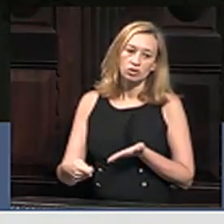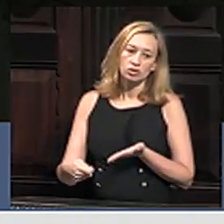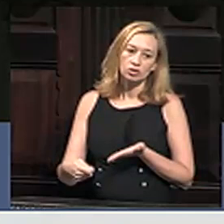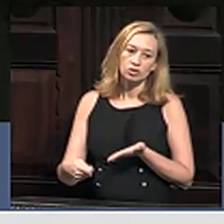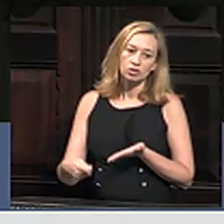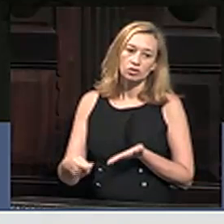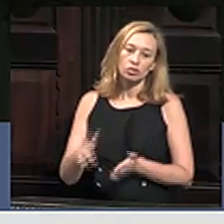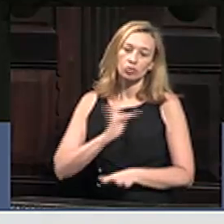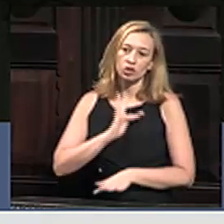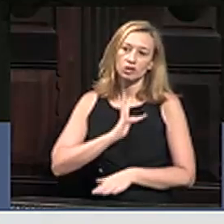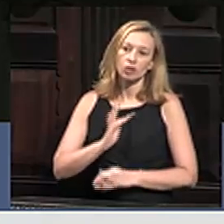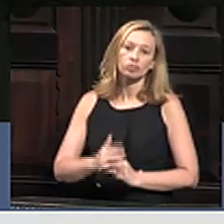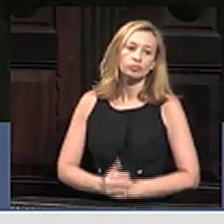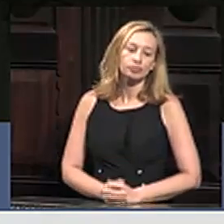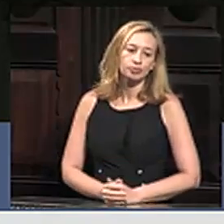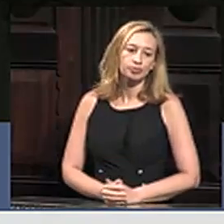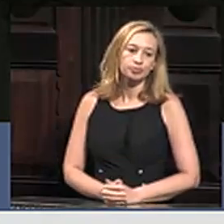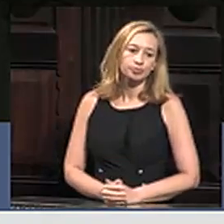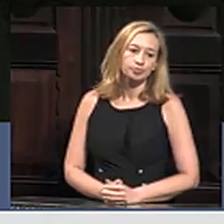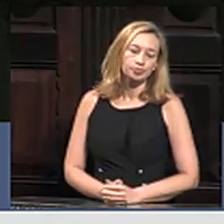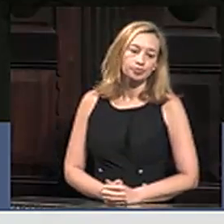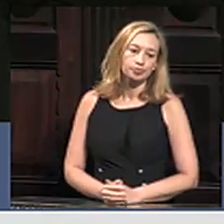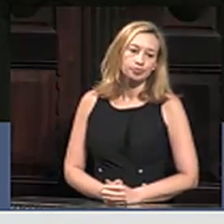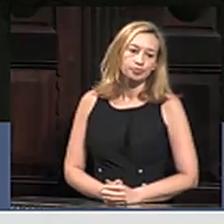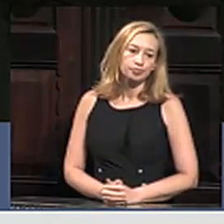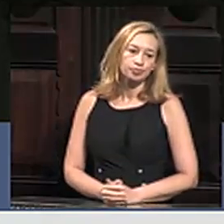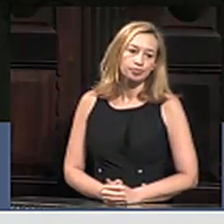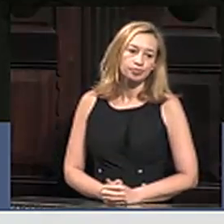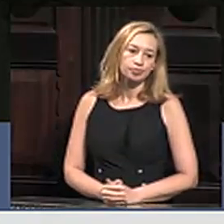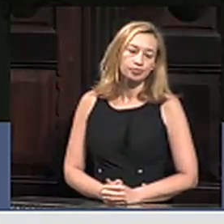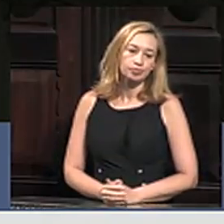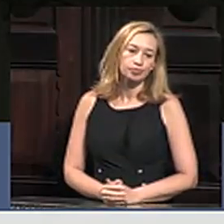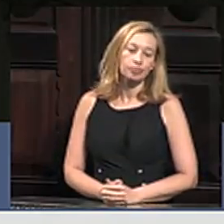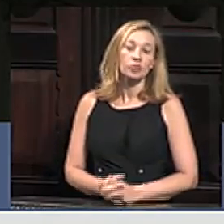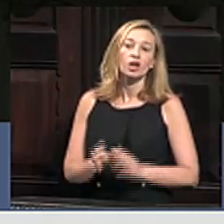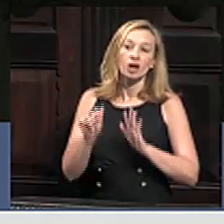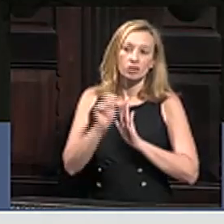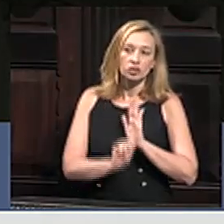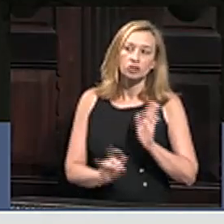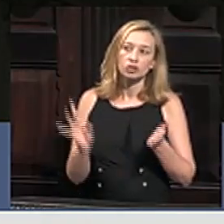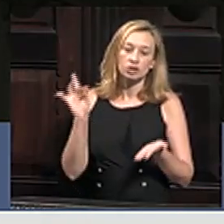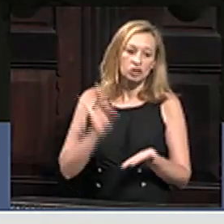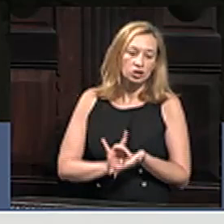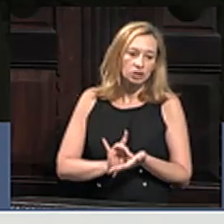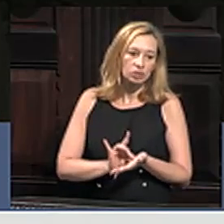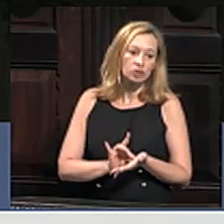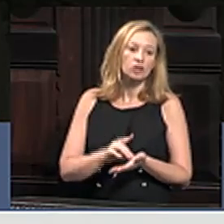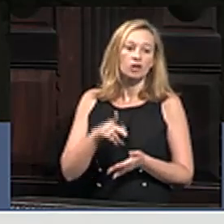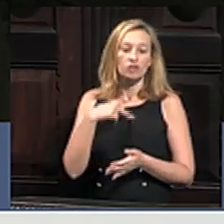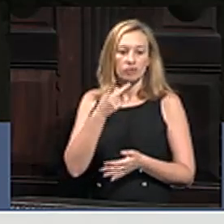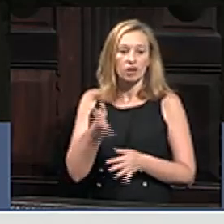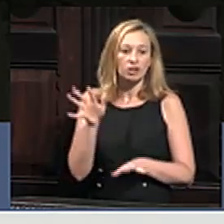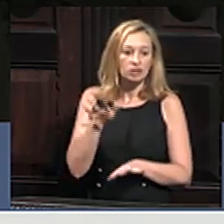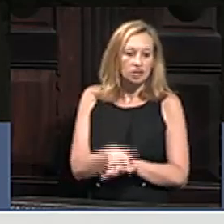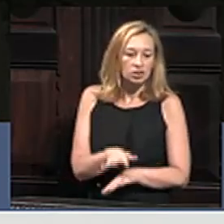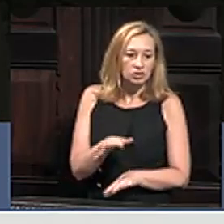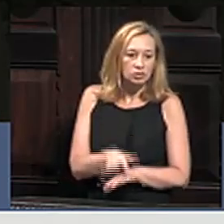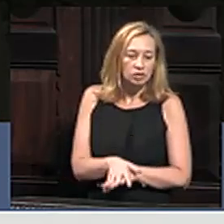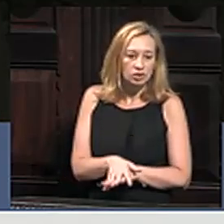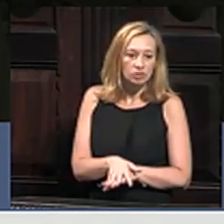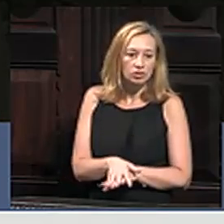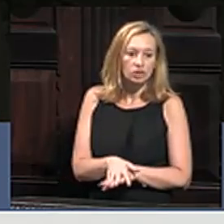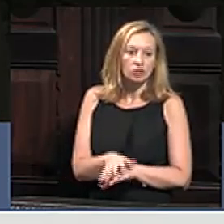autoridade policial. A redação original diz que a informação sobre orientação sexual ou identidade